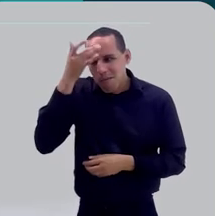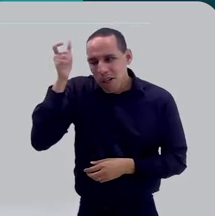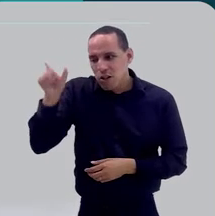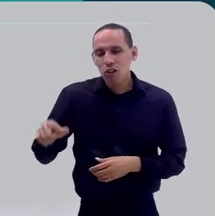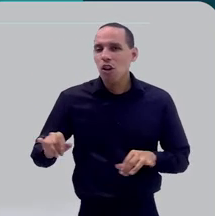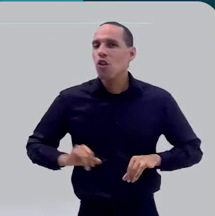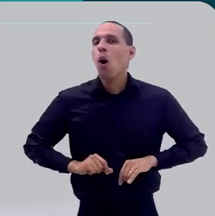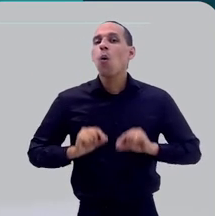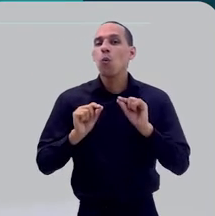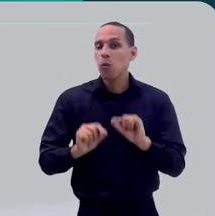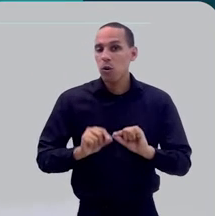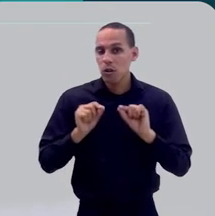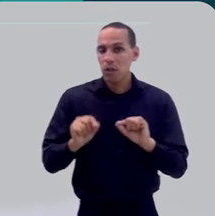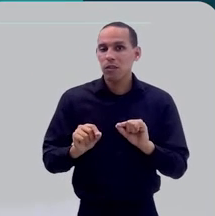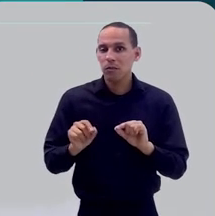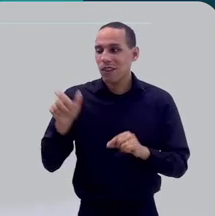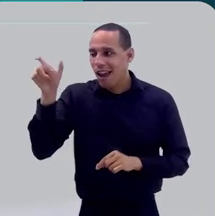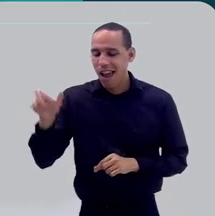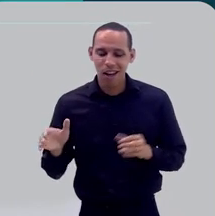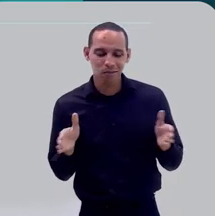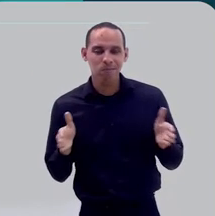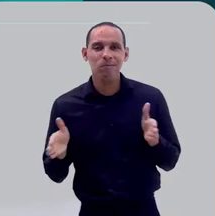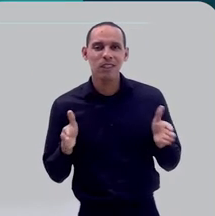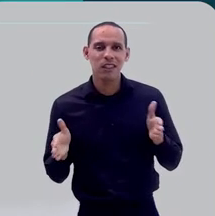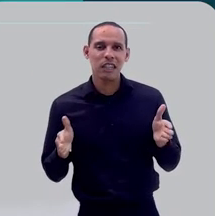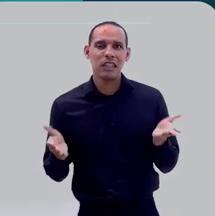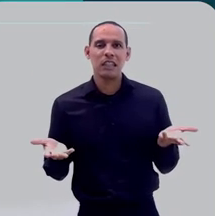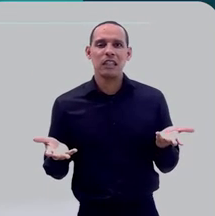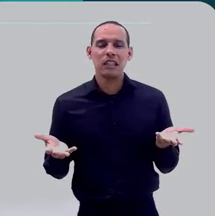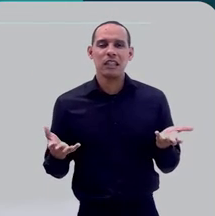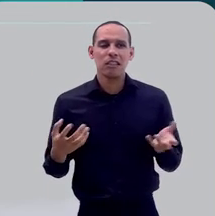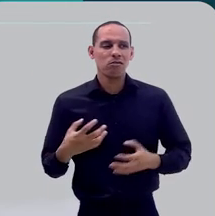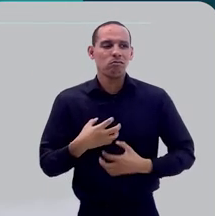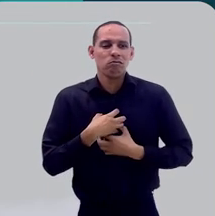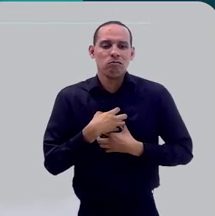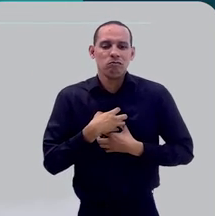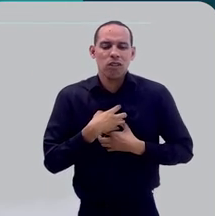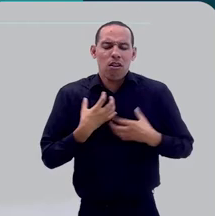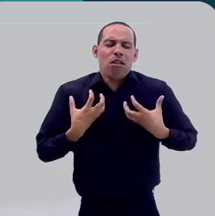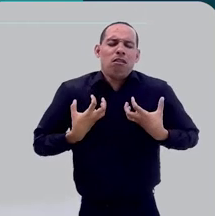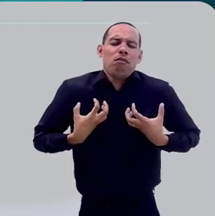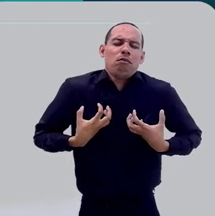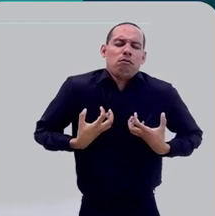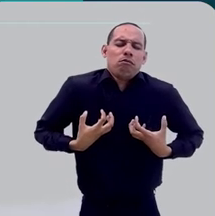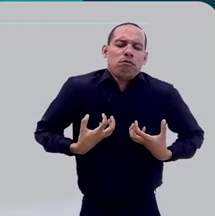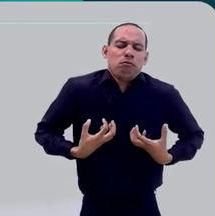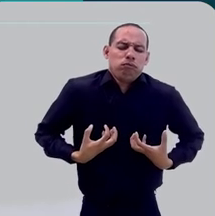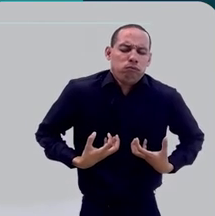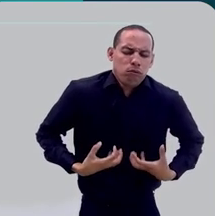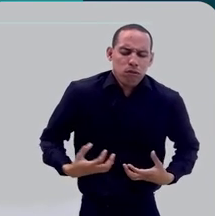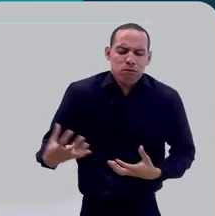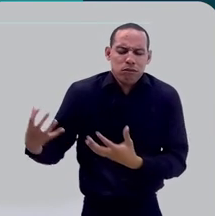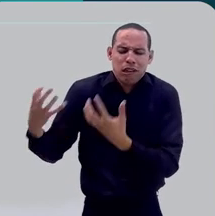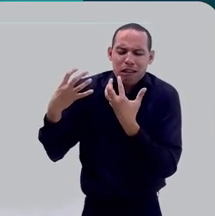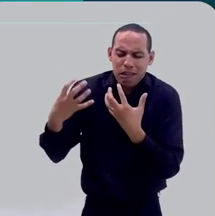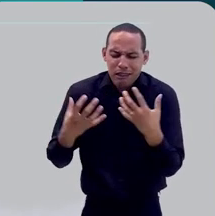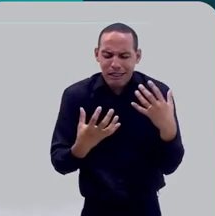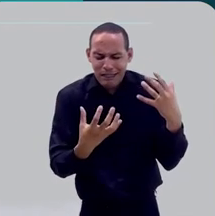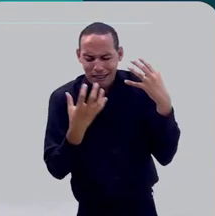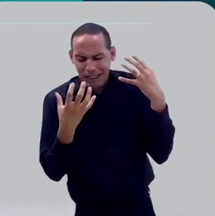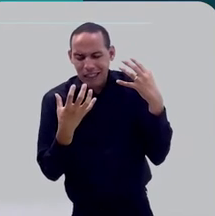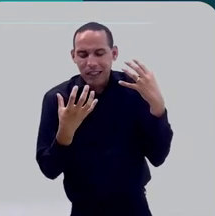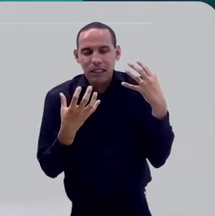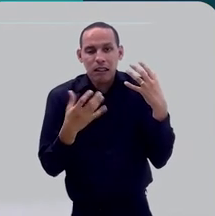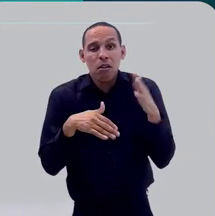vivendo essa situação, né? Que está vivendo essa situação de estar num esgotamento, né?